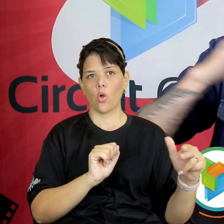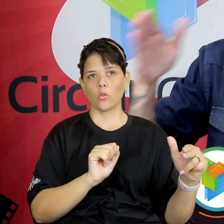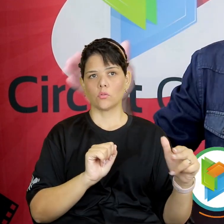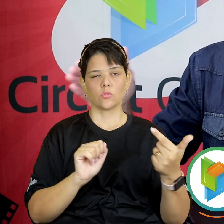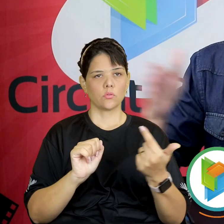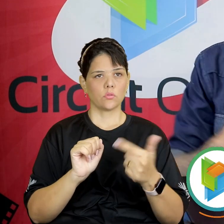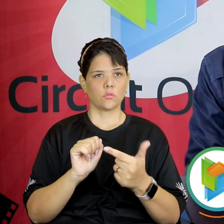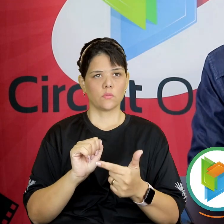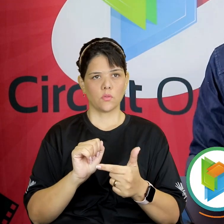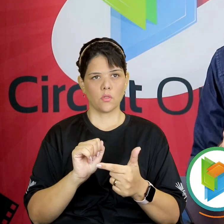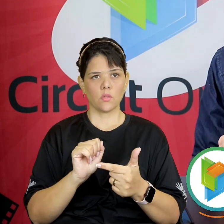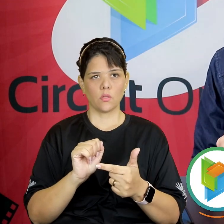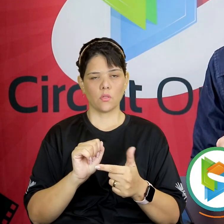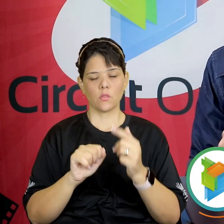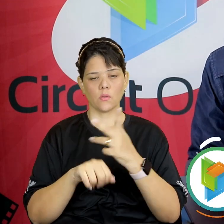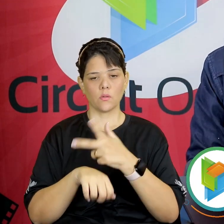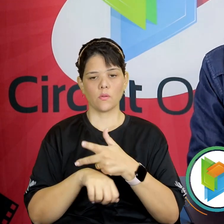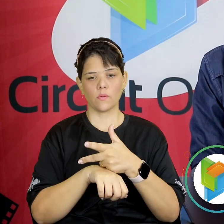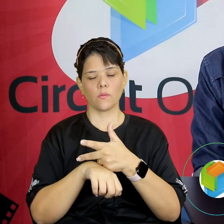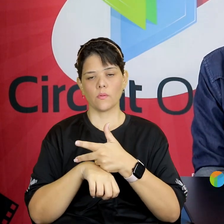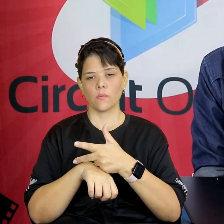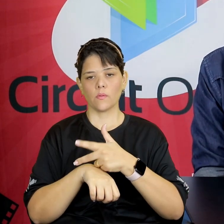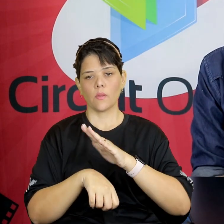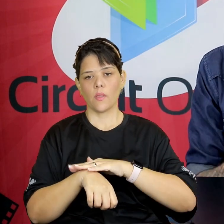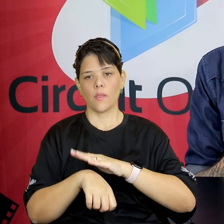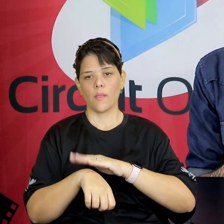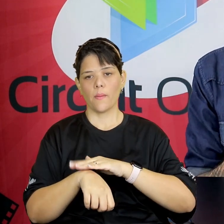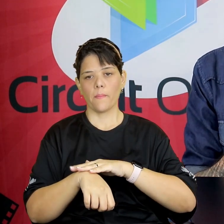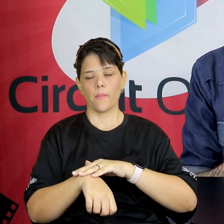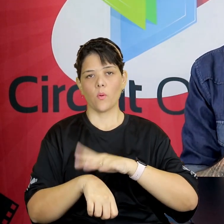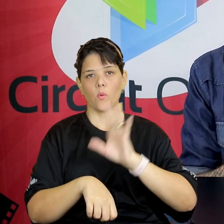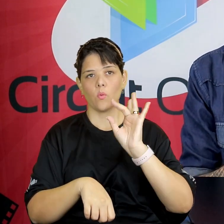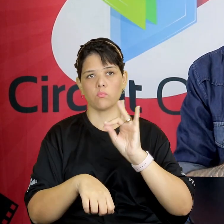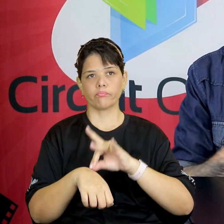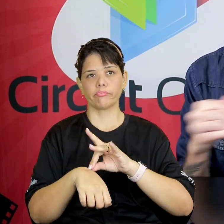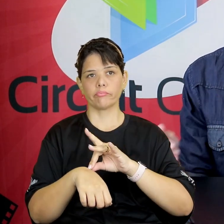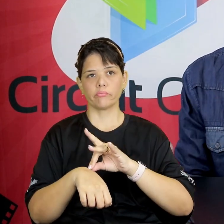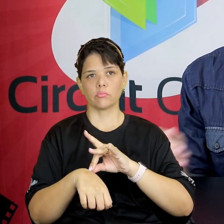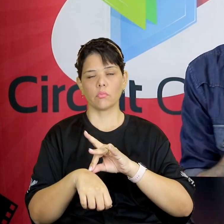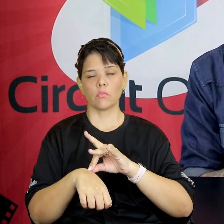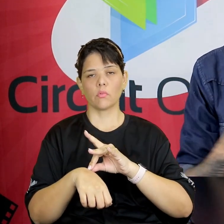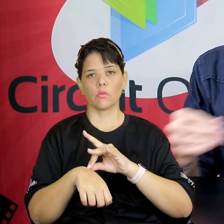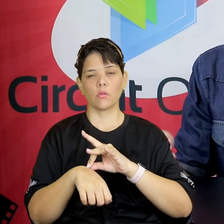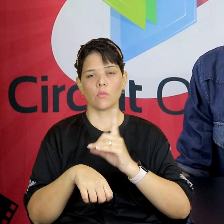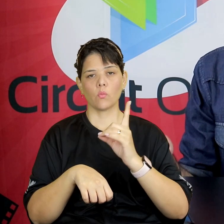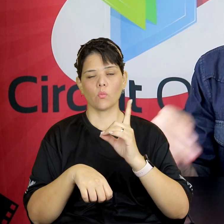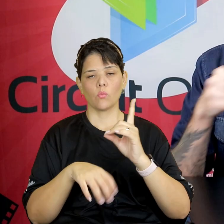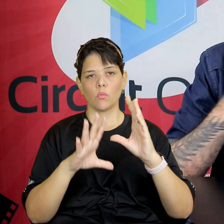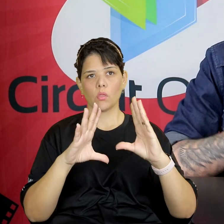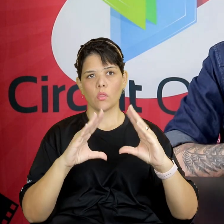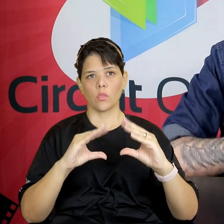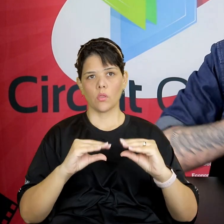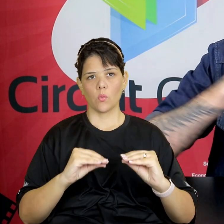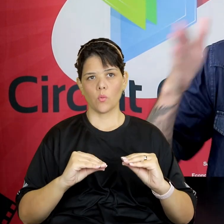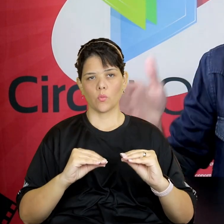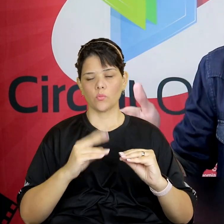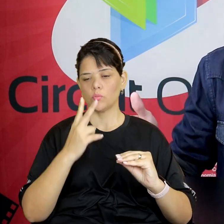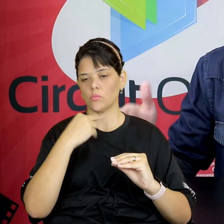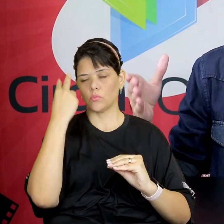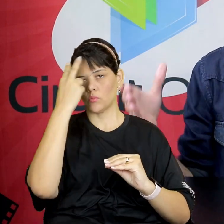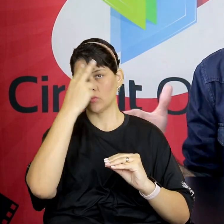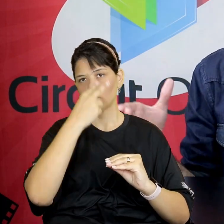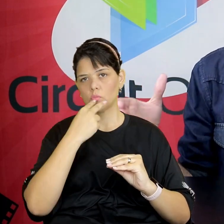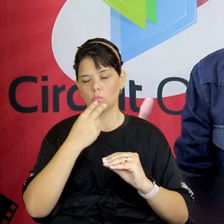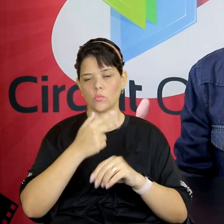todo de uma vez. Então ele é meio que tempo real. Então, o meu filme se passa em uma noite, 2 horas dessa noite. Então eu tenho 2 horas de